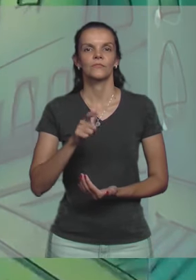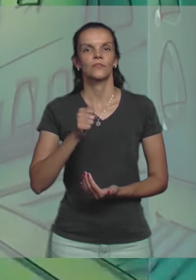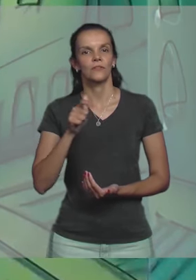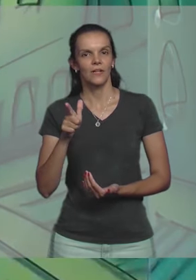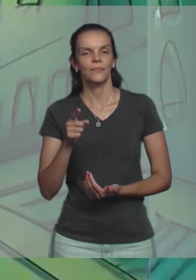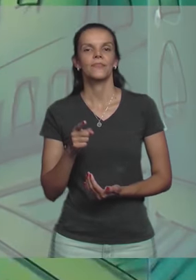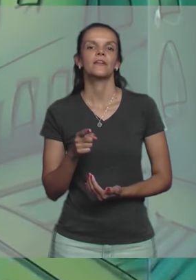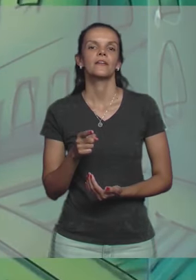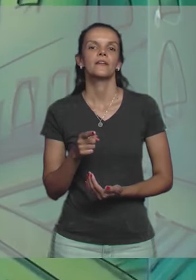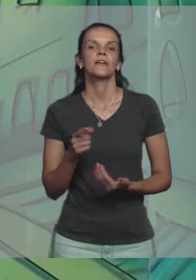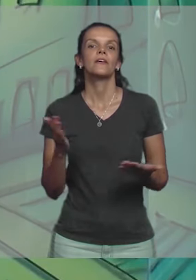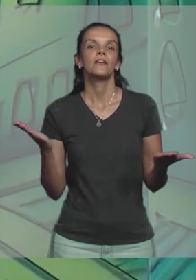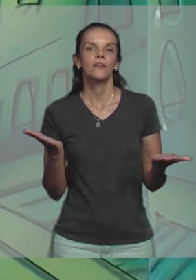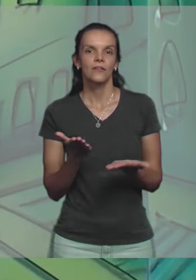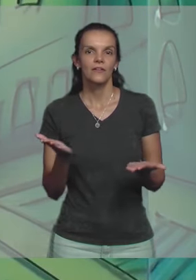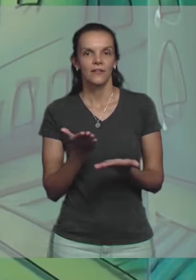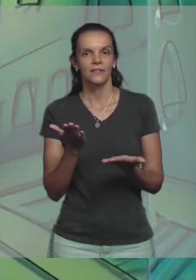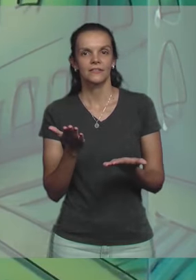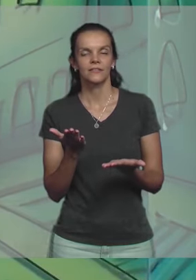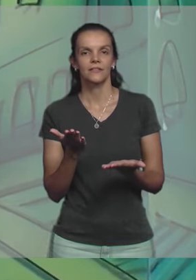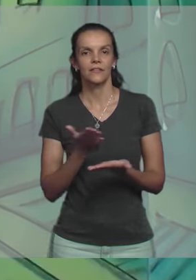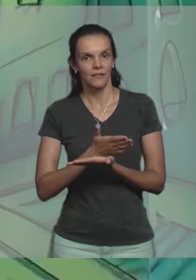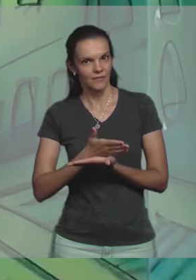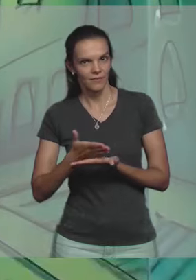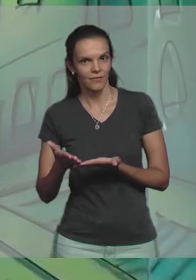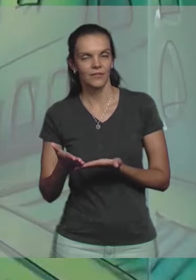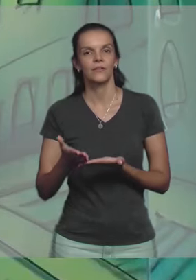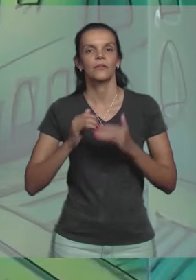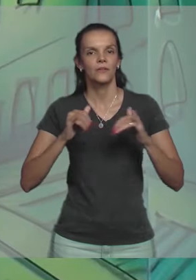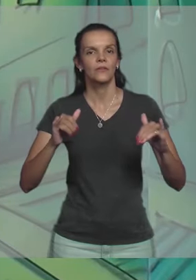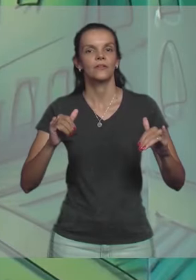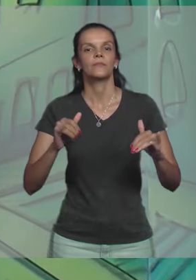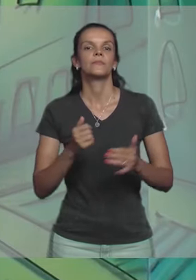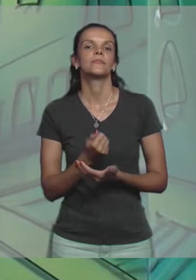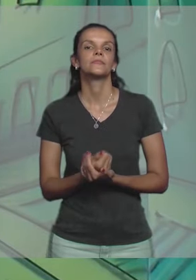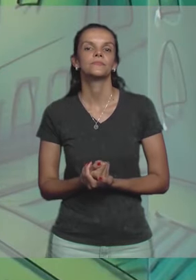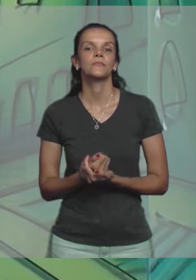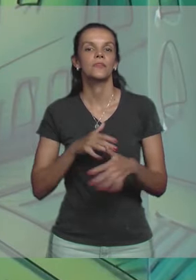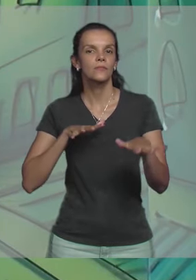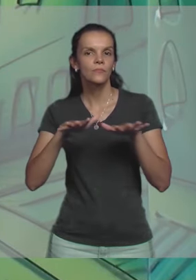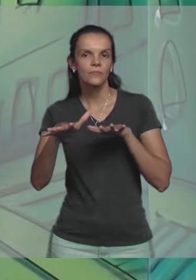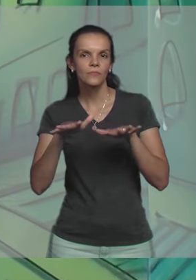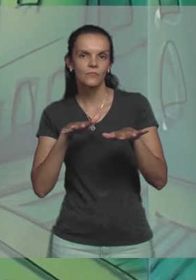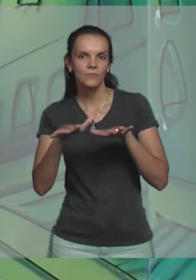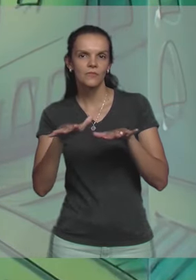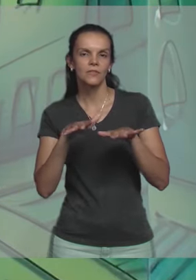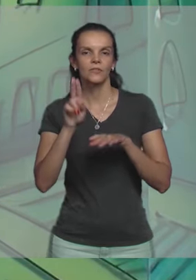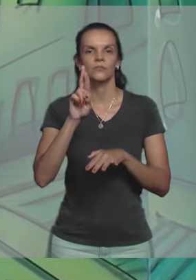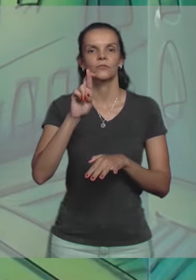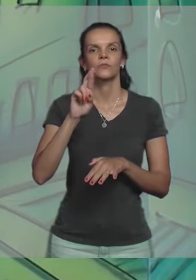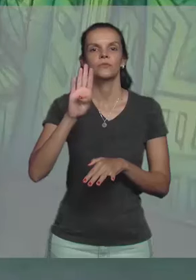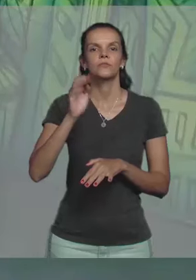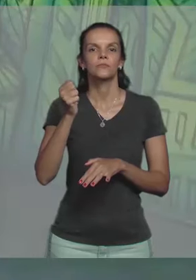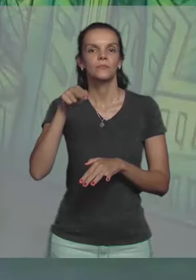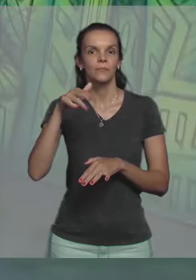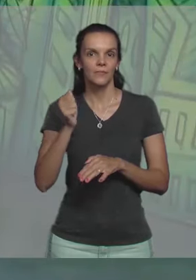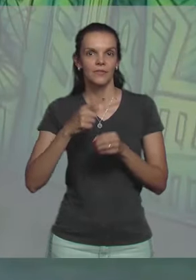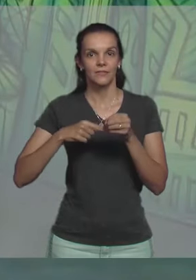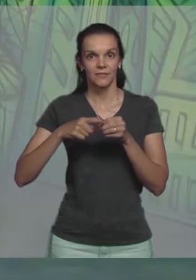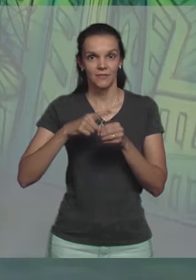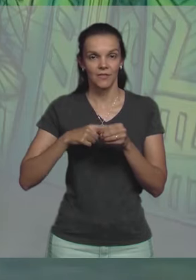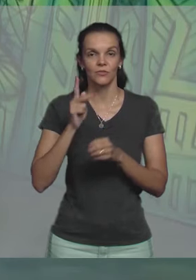Olá, está começando o Em Pauta. No programa de hoje, nós vamos falar sobre mobilidade urbana. E está conosco o professor